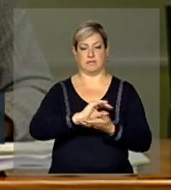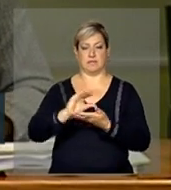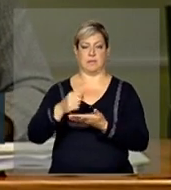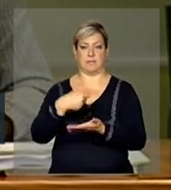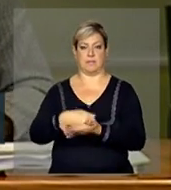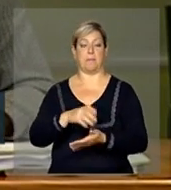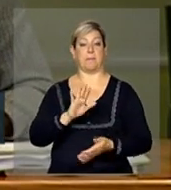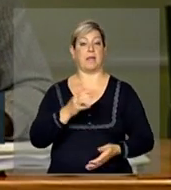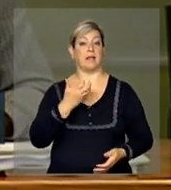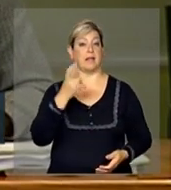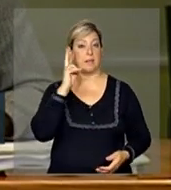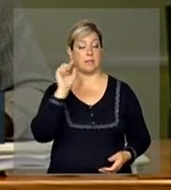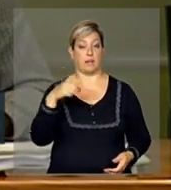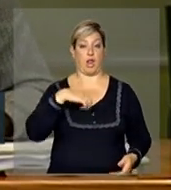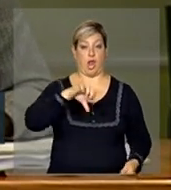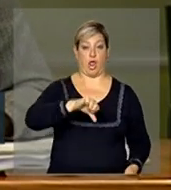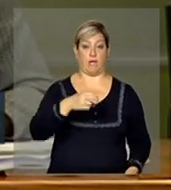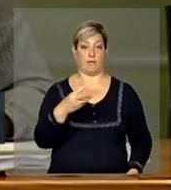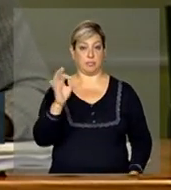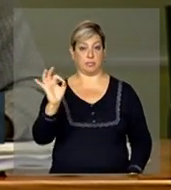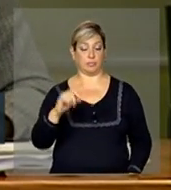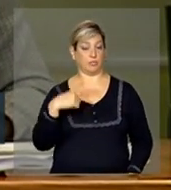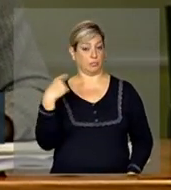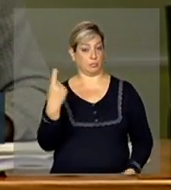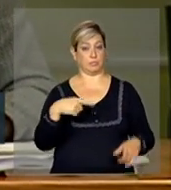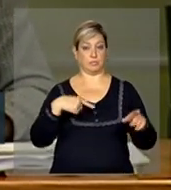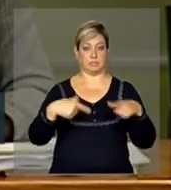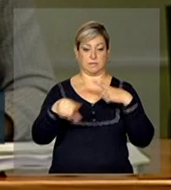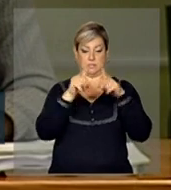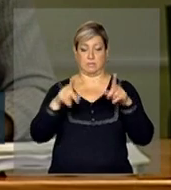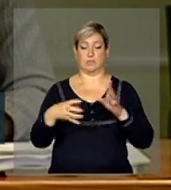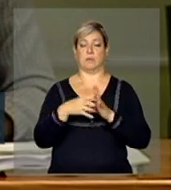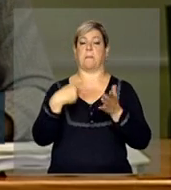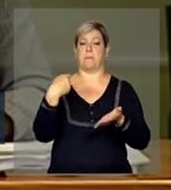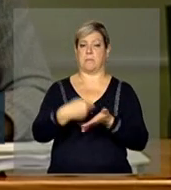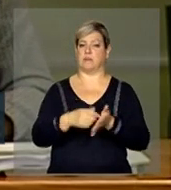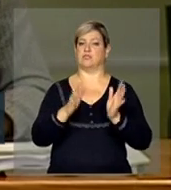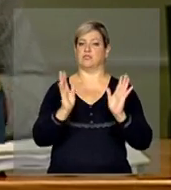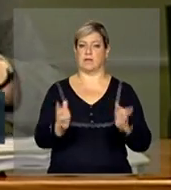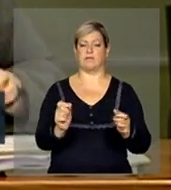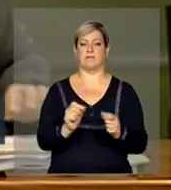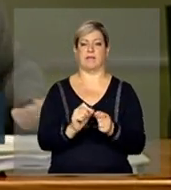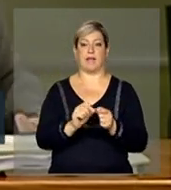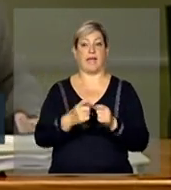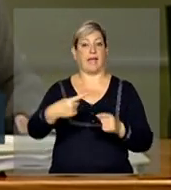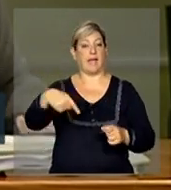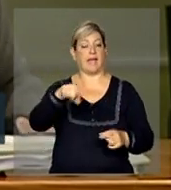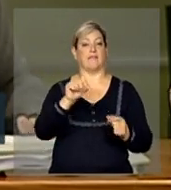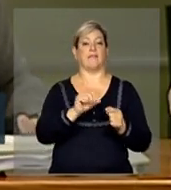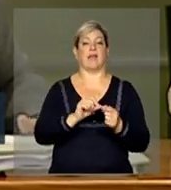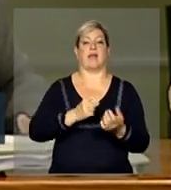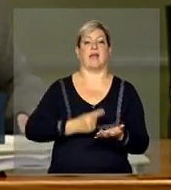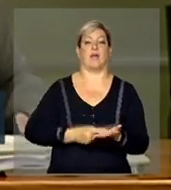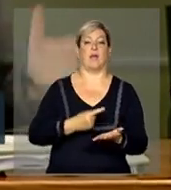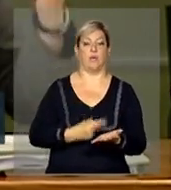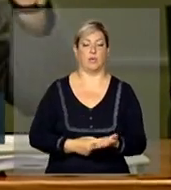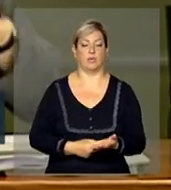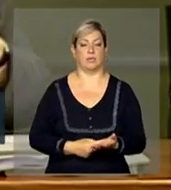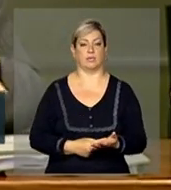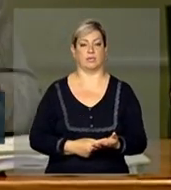quero lembrar que, para 93% dos servidores, o pagamento já foi realizado, que foram aqueles que fizeram acordo